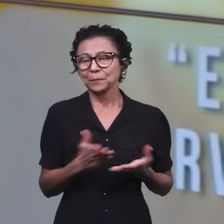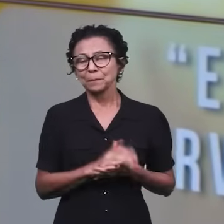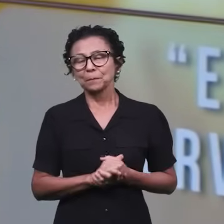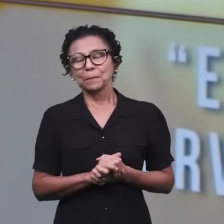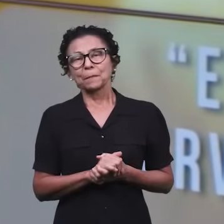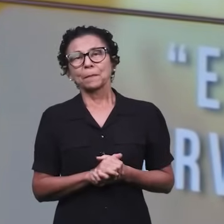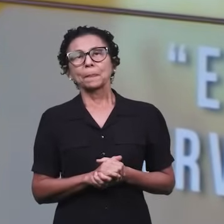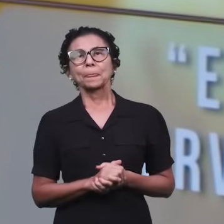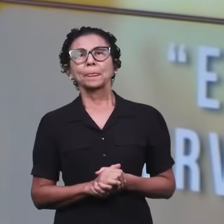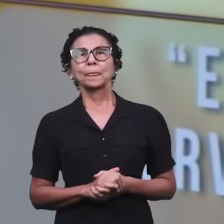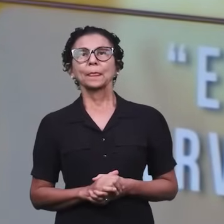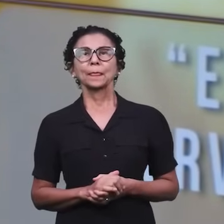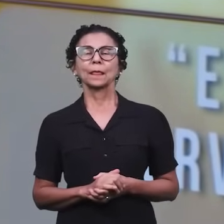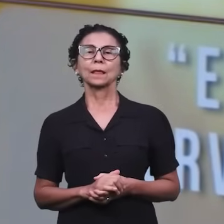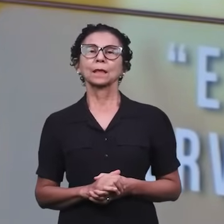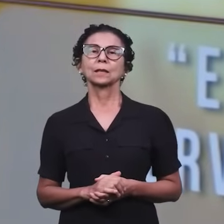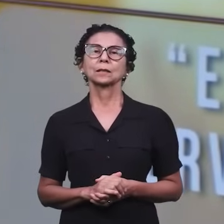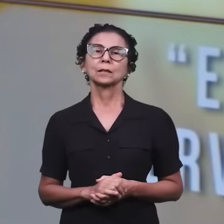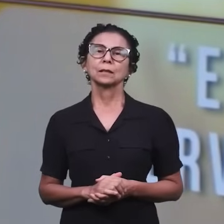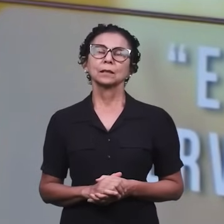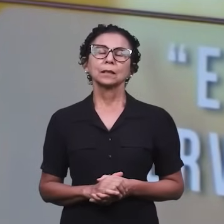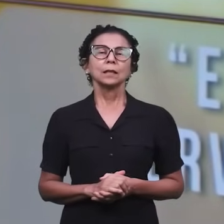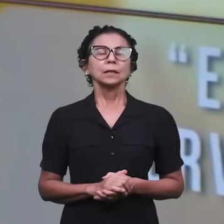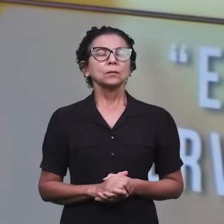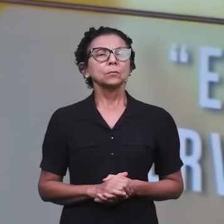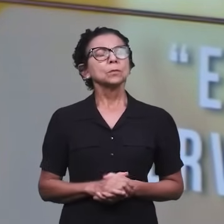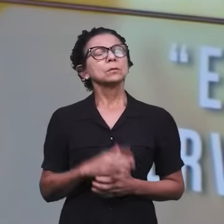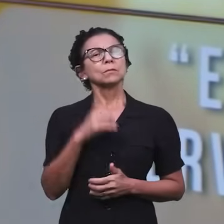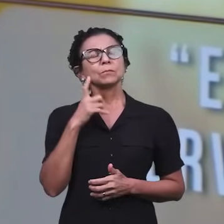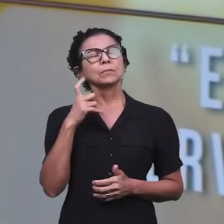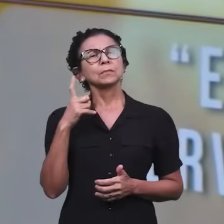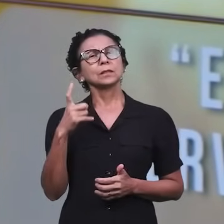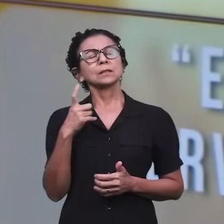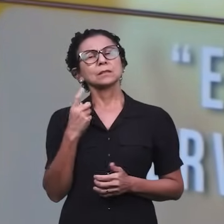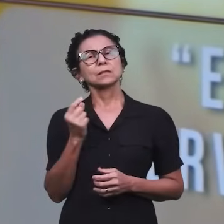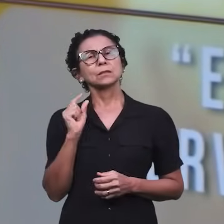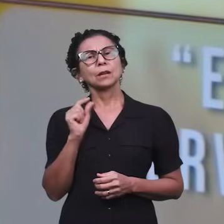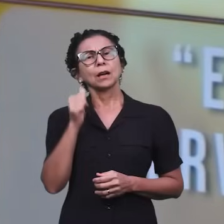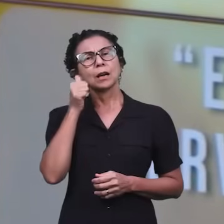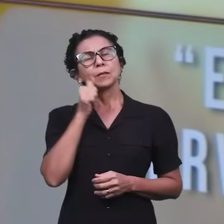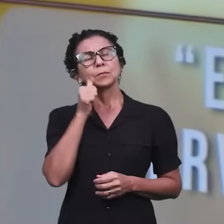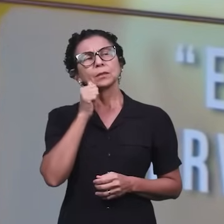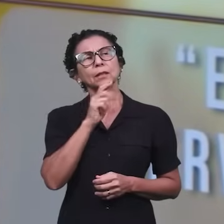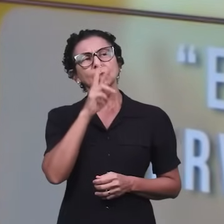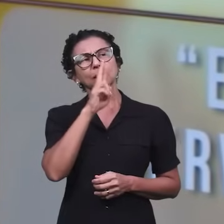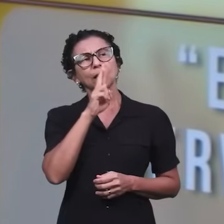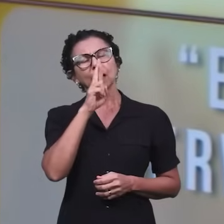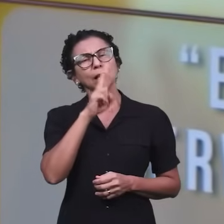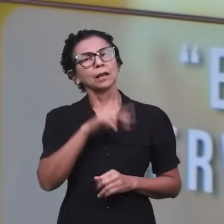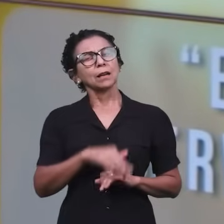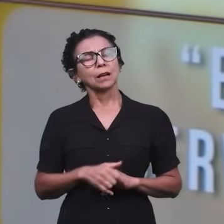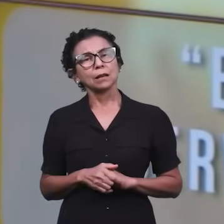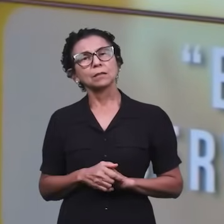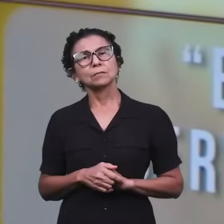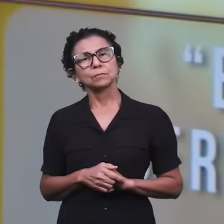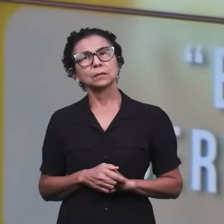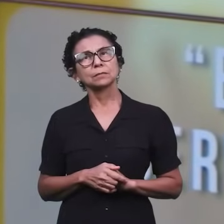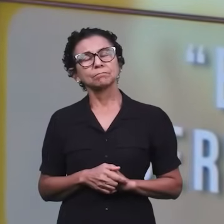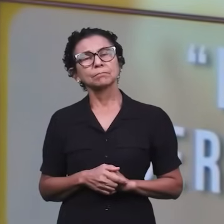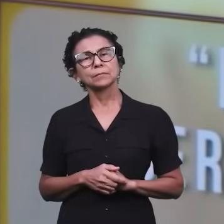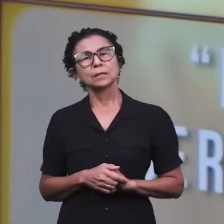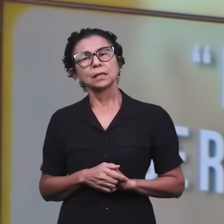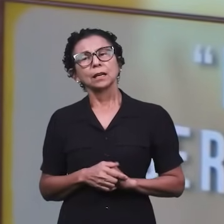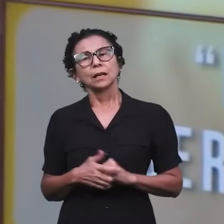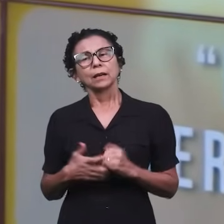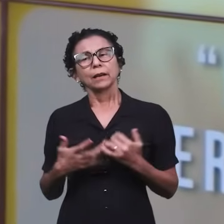ela deu para a vida que nos chama a atenção e que é muito importante para os nossos irmãos, aqueles